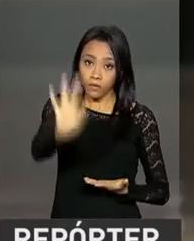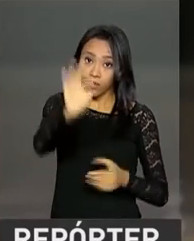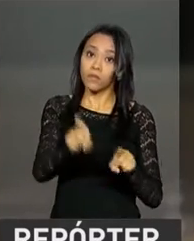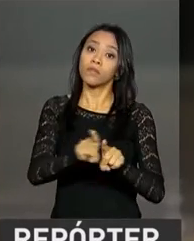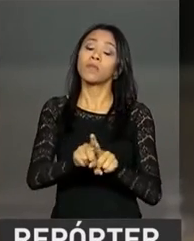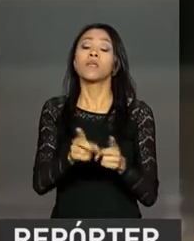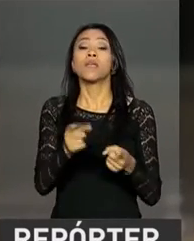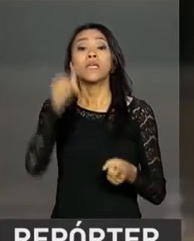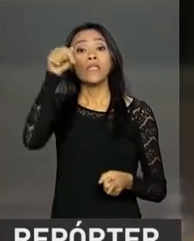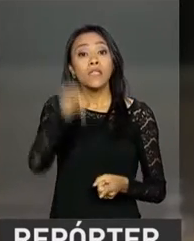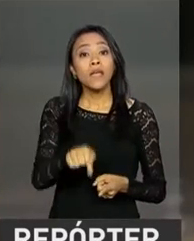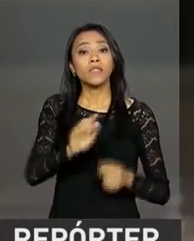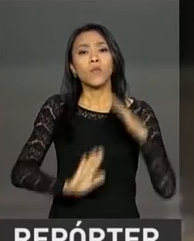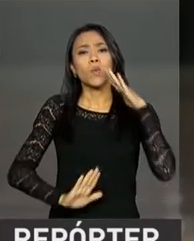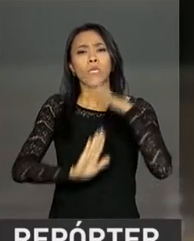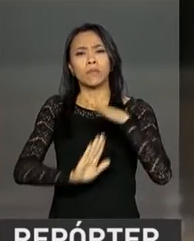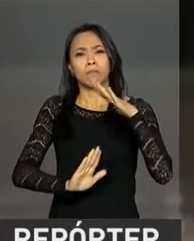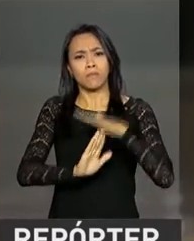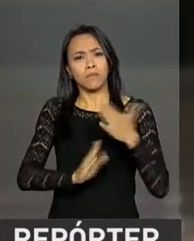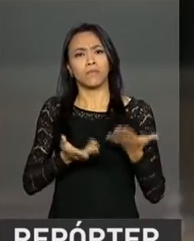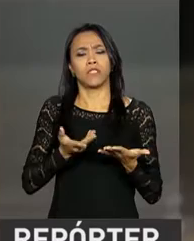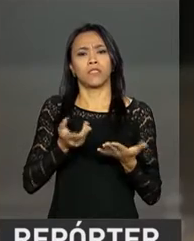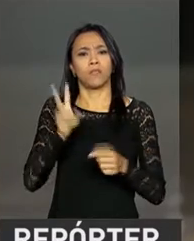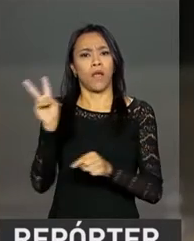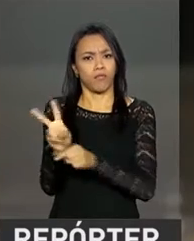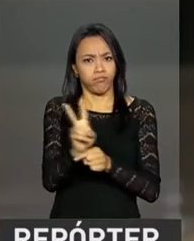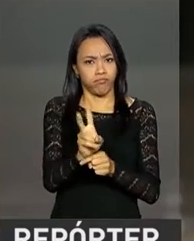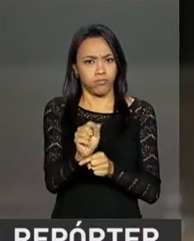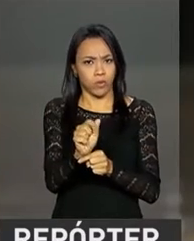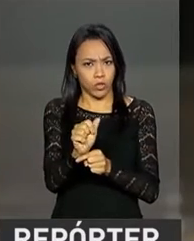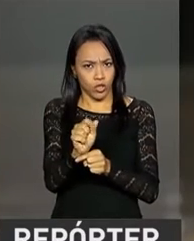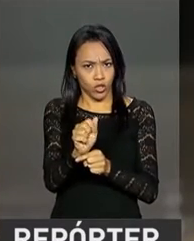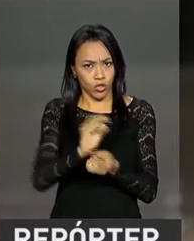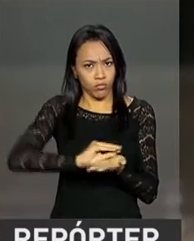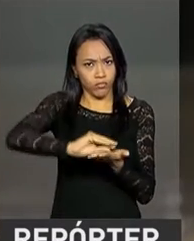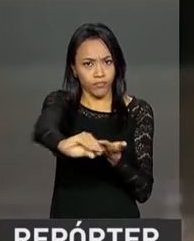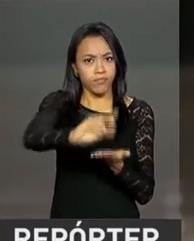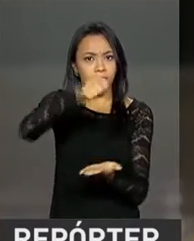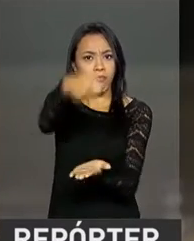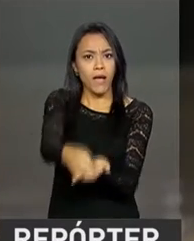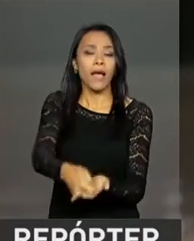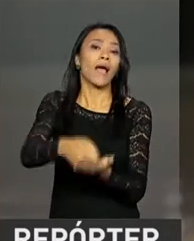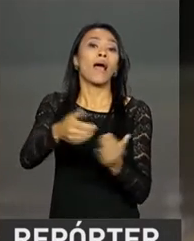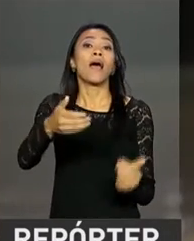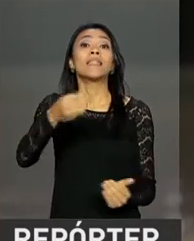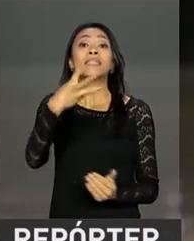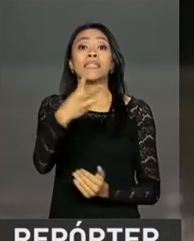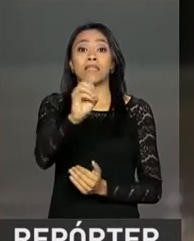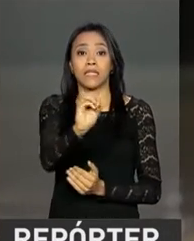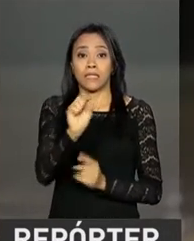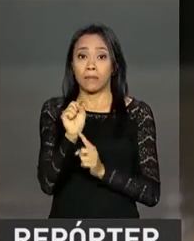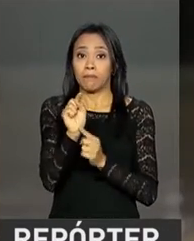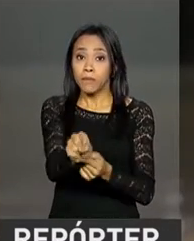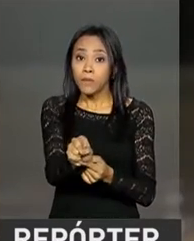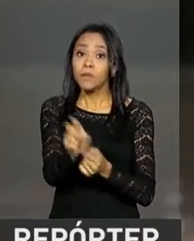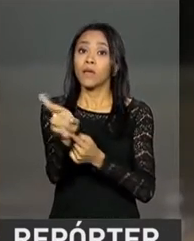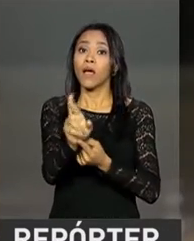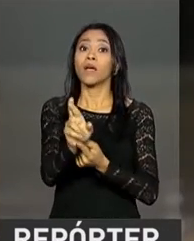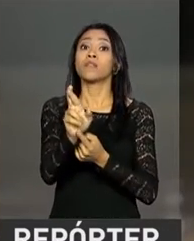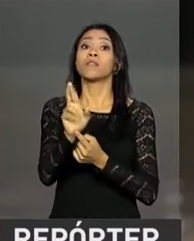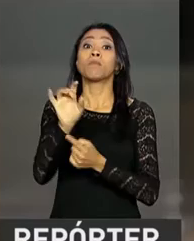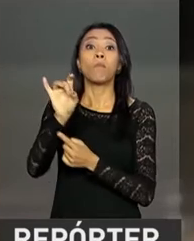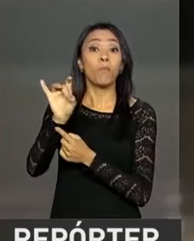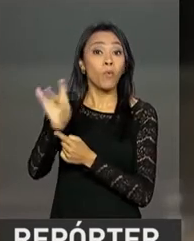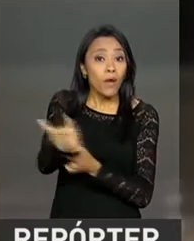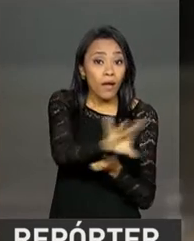desta edição o teto global de financiamento mudou e passa a ser de 30 mil reais por aluno por